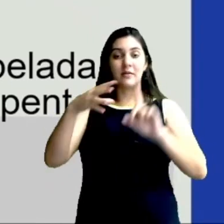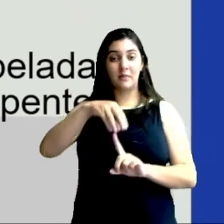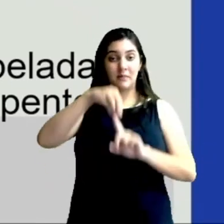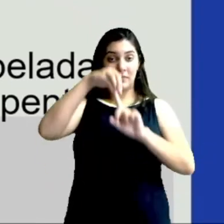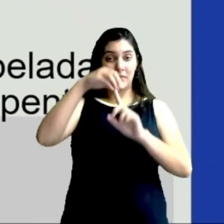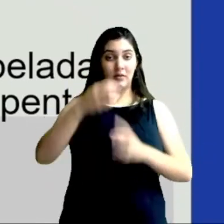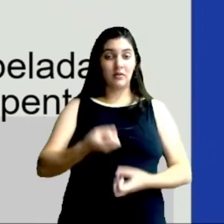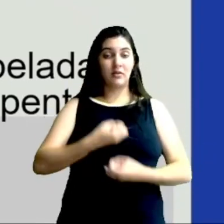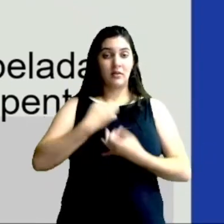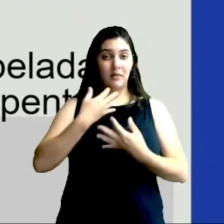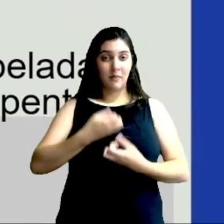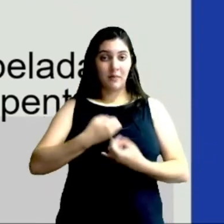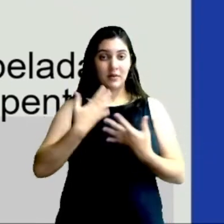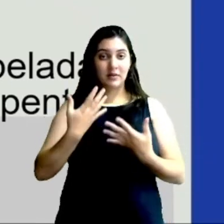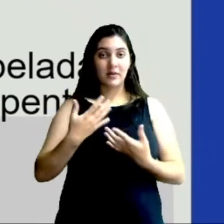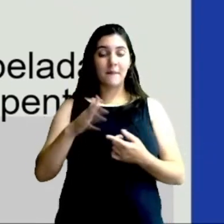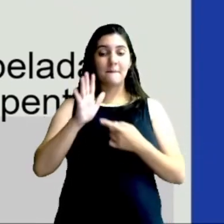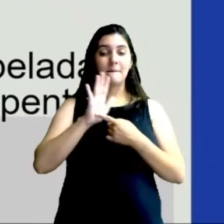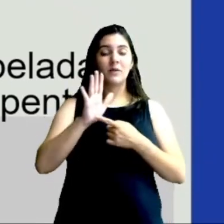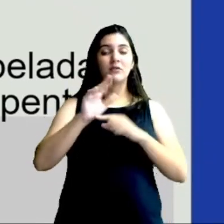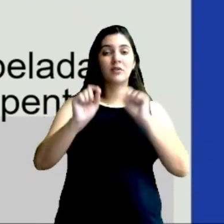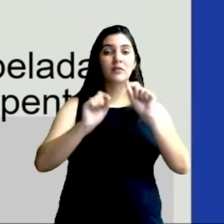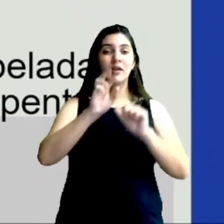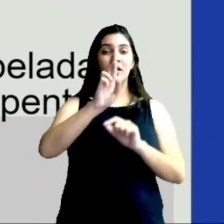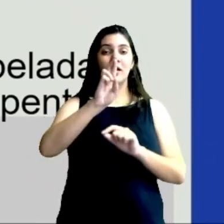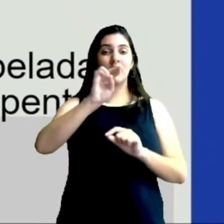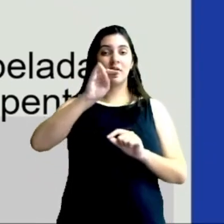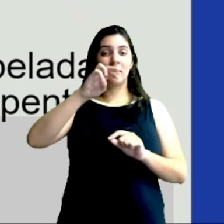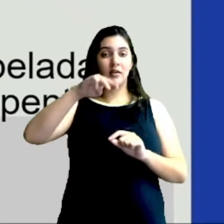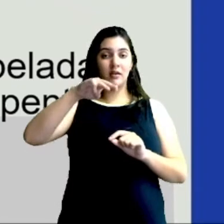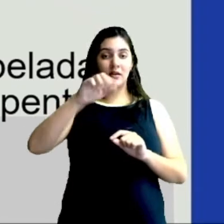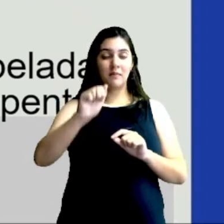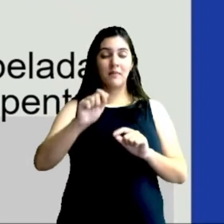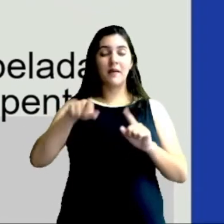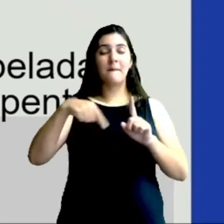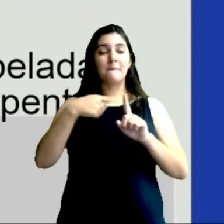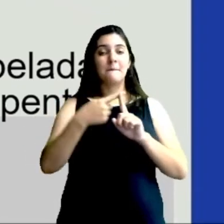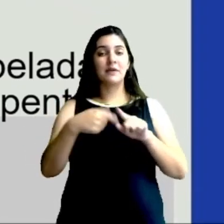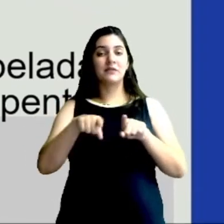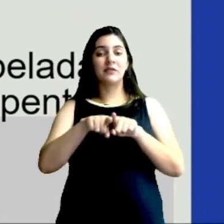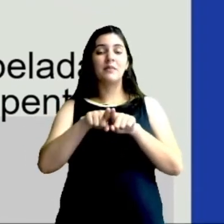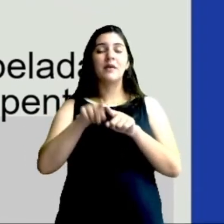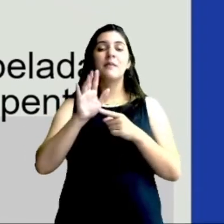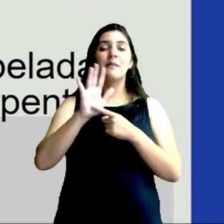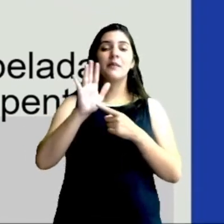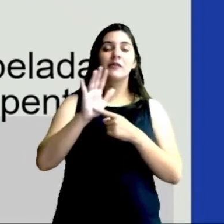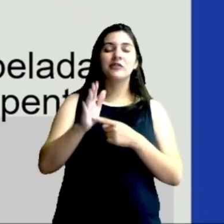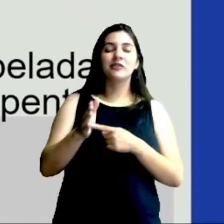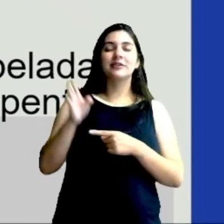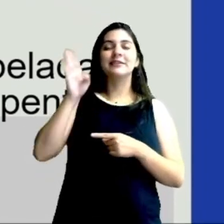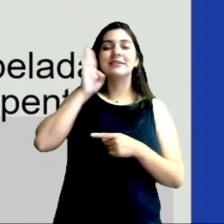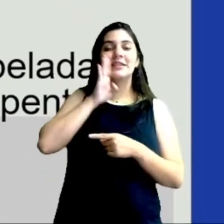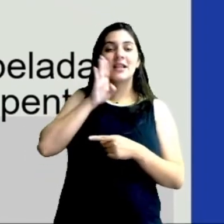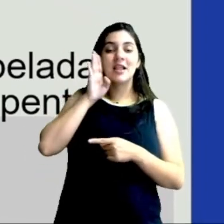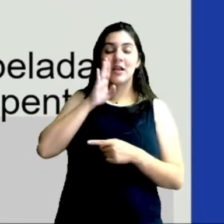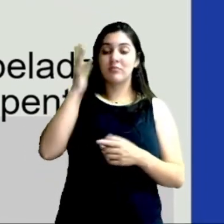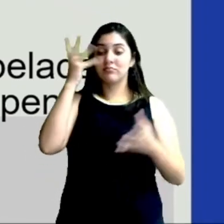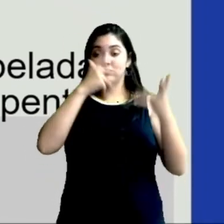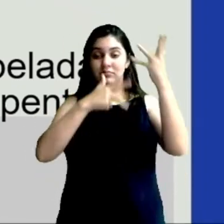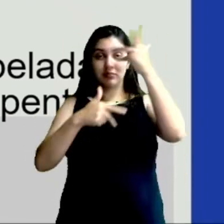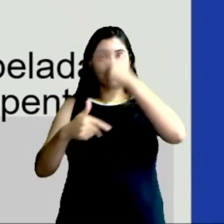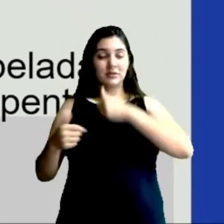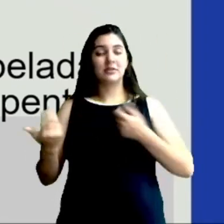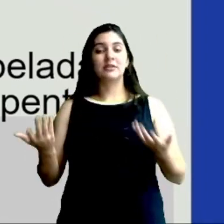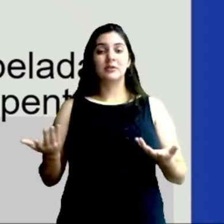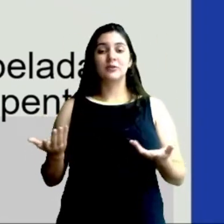principal da poesia né trazer a rima mas também trazer de forma muito legal muito bonito